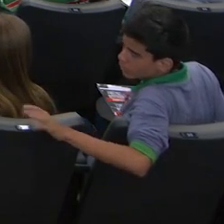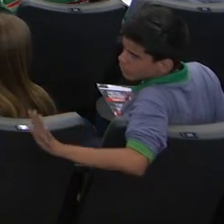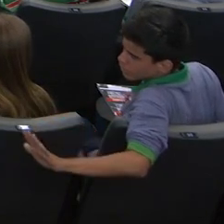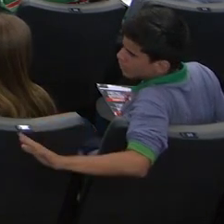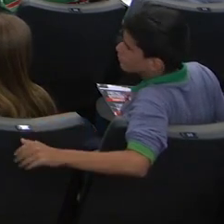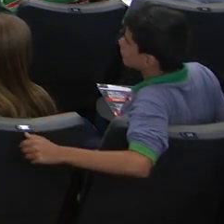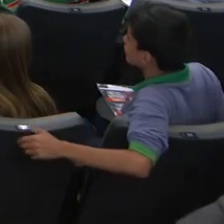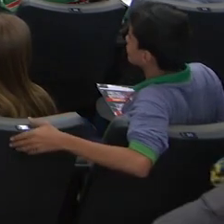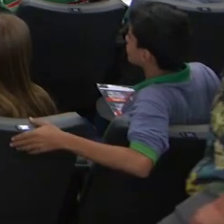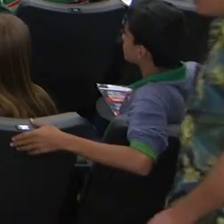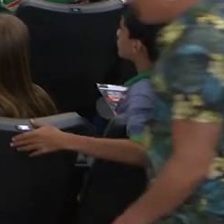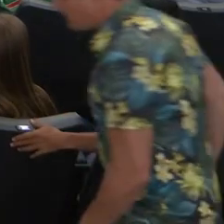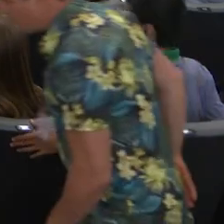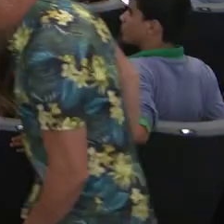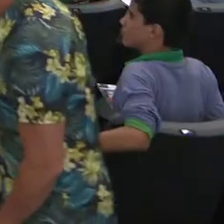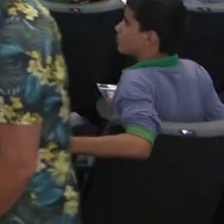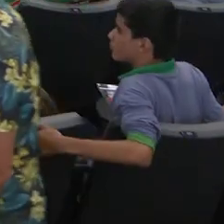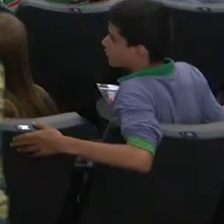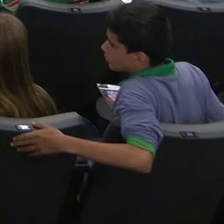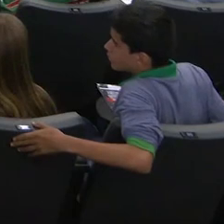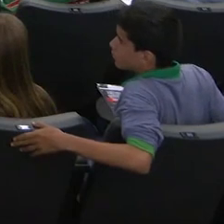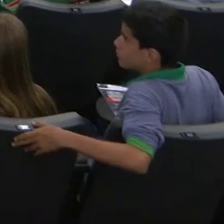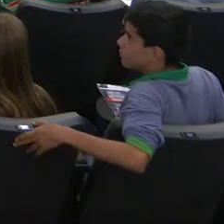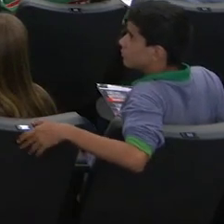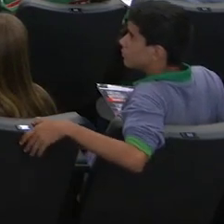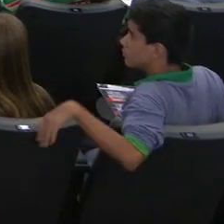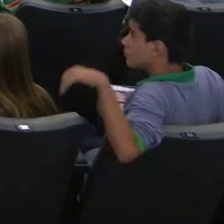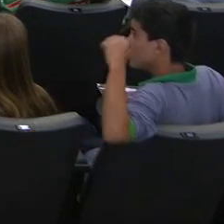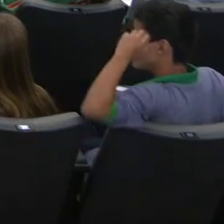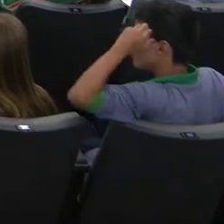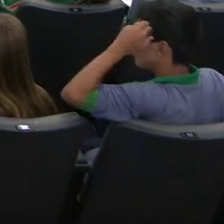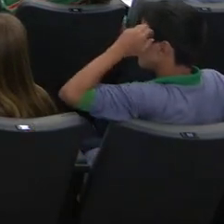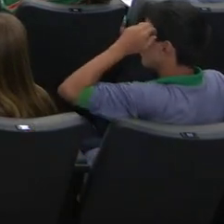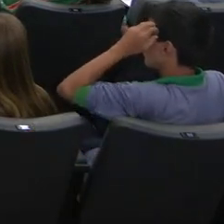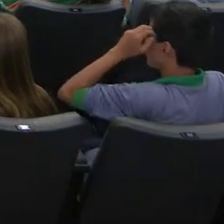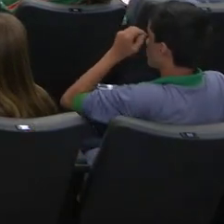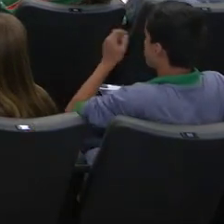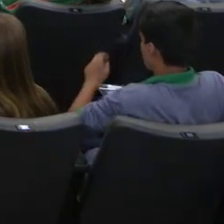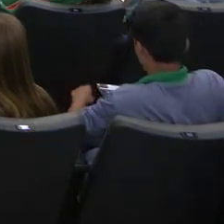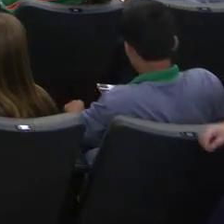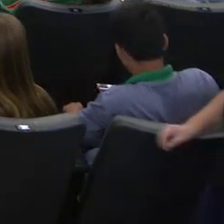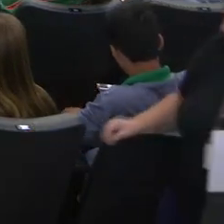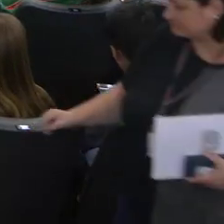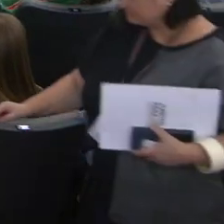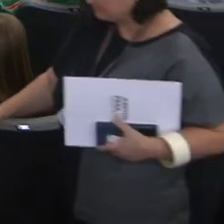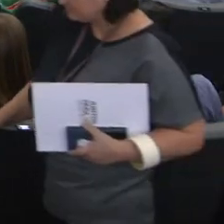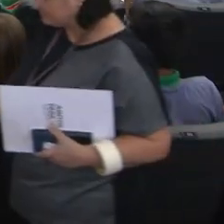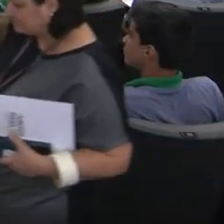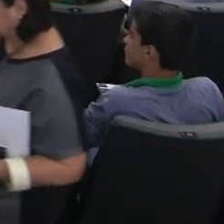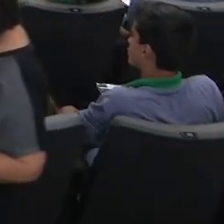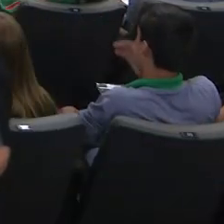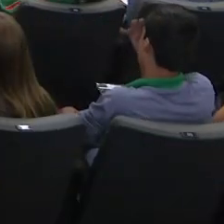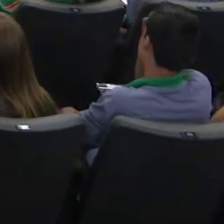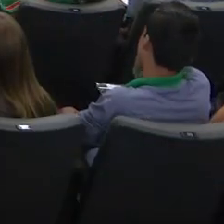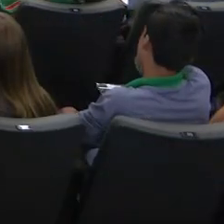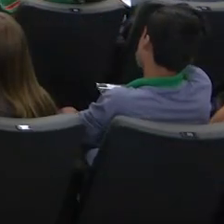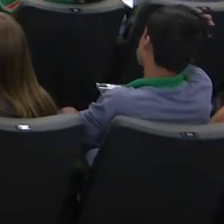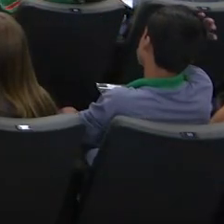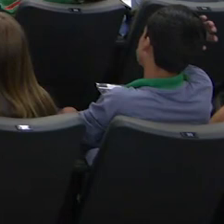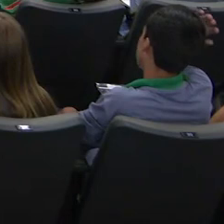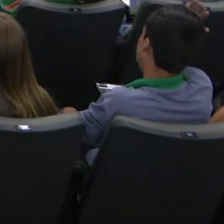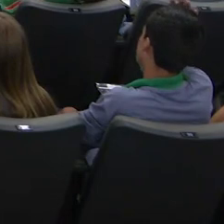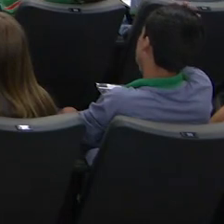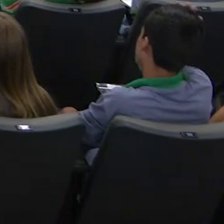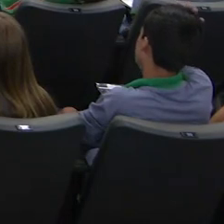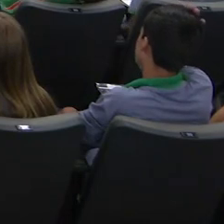eh a minha sugestão é nós também convidarmos que esses são os expositores e a gente também convidou debatedores Então acho